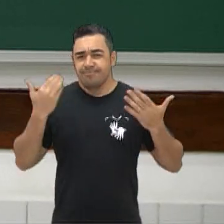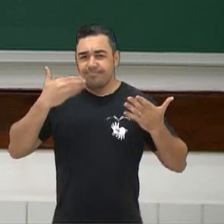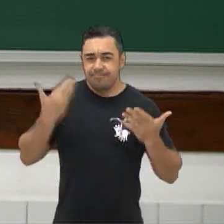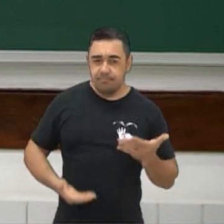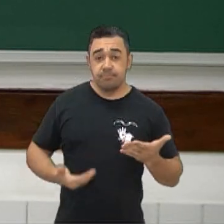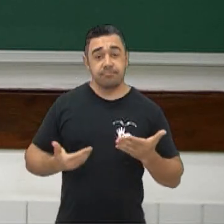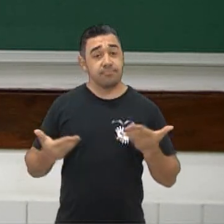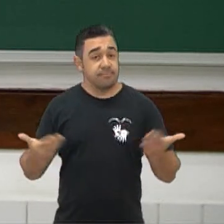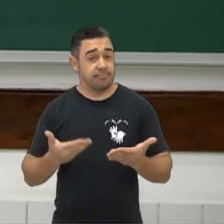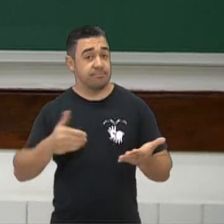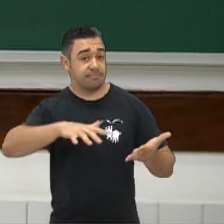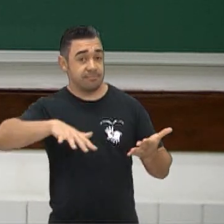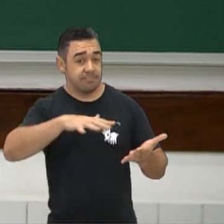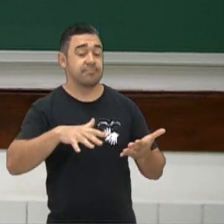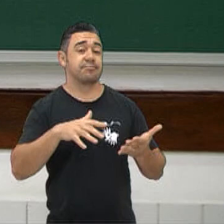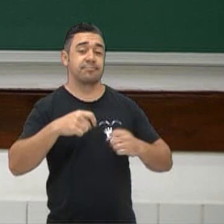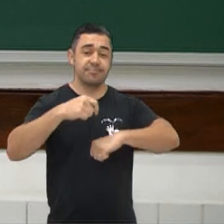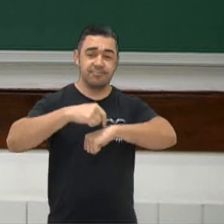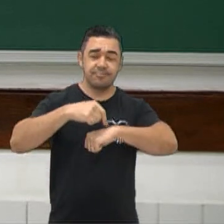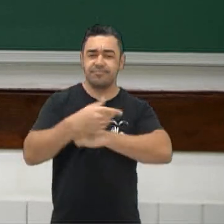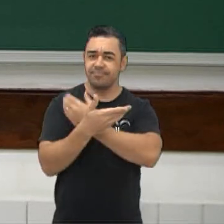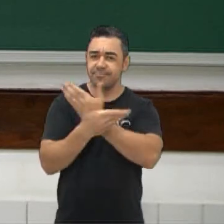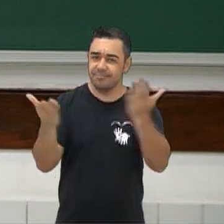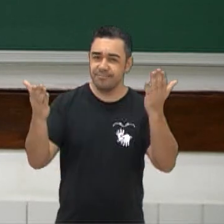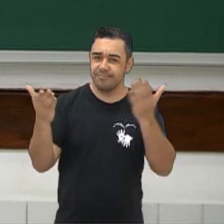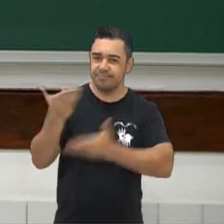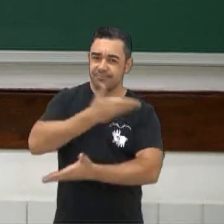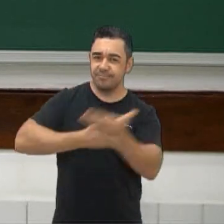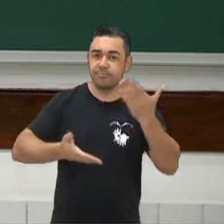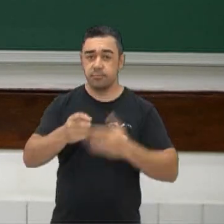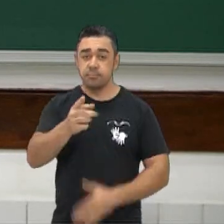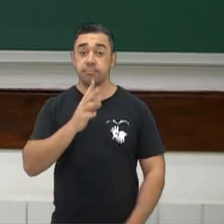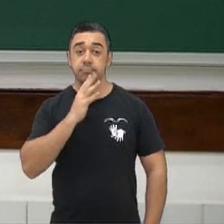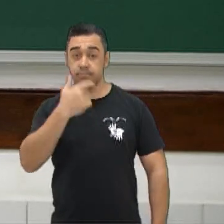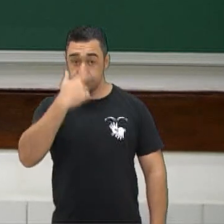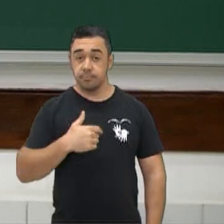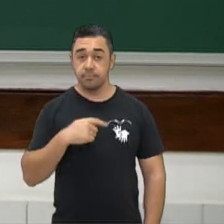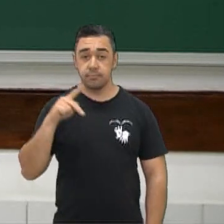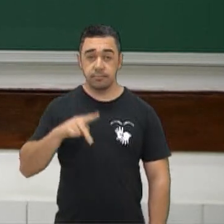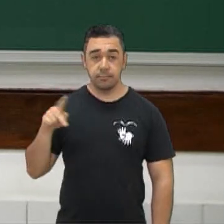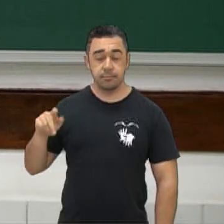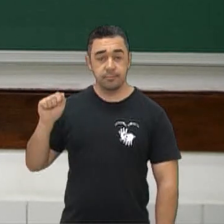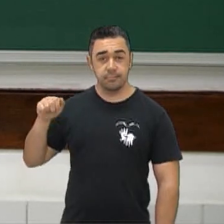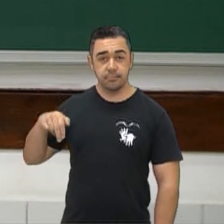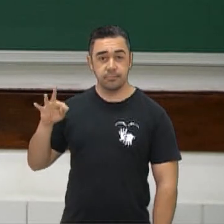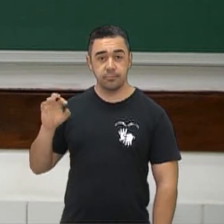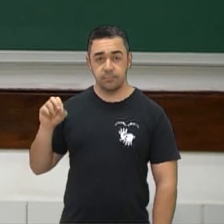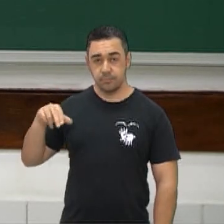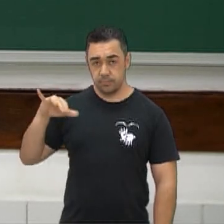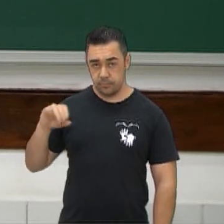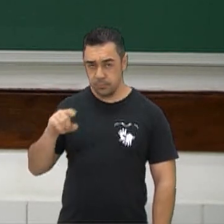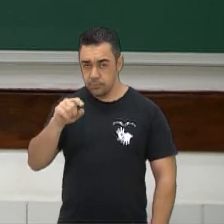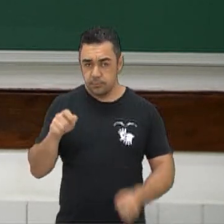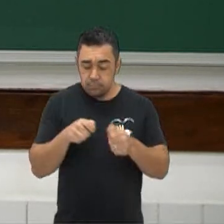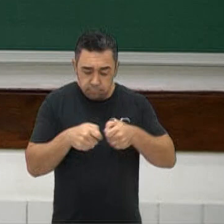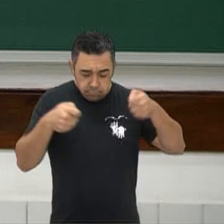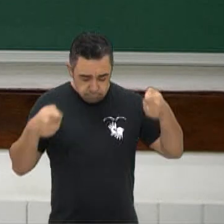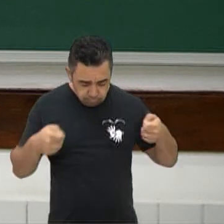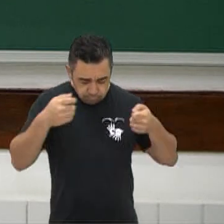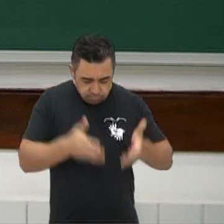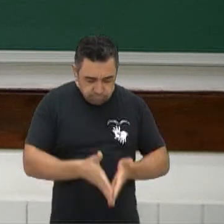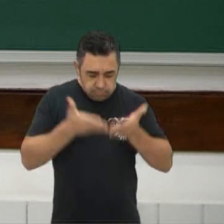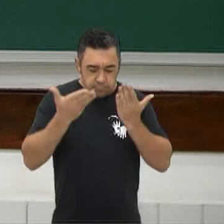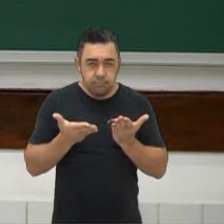modesto tempo e espaço com vocês. Vocês já me conhecem, eu sou o professor Antônio, e enquanto vocês abrem a mochila, o caderno